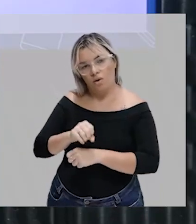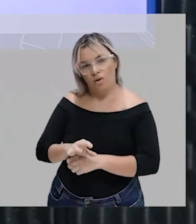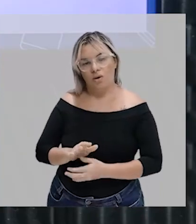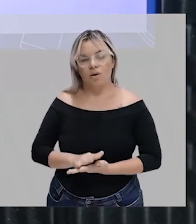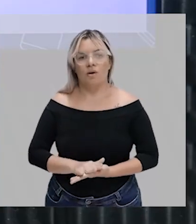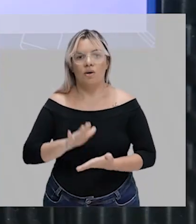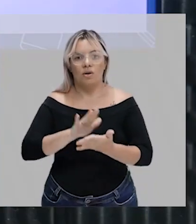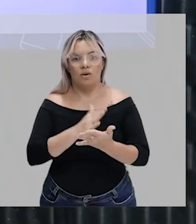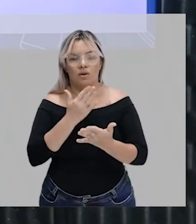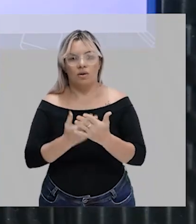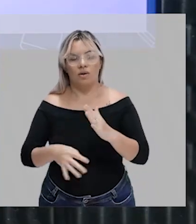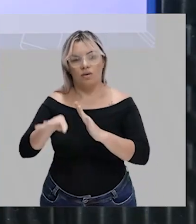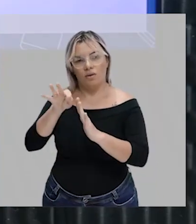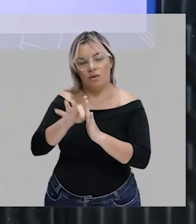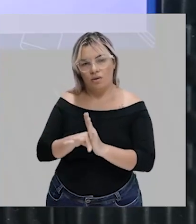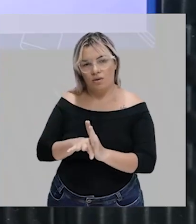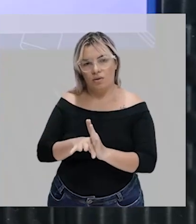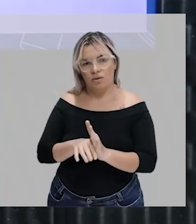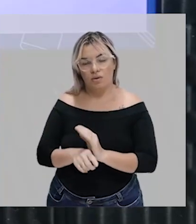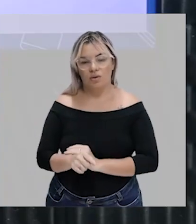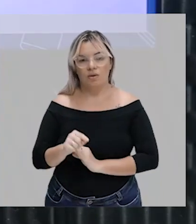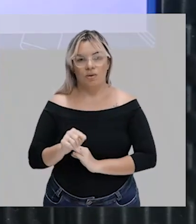textual, é que vocês não